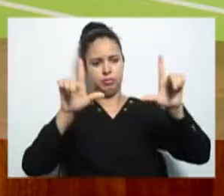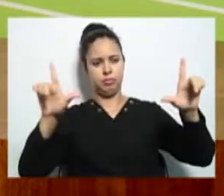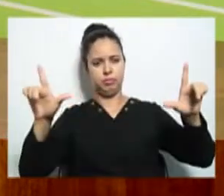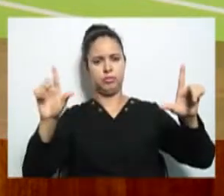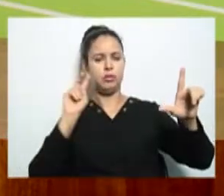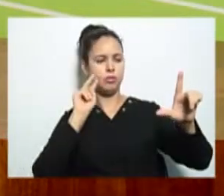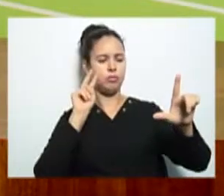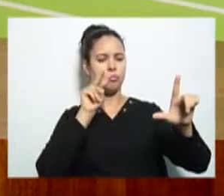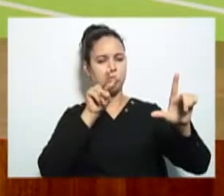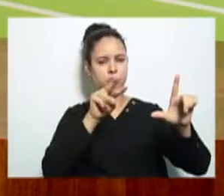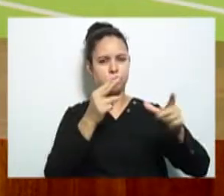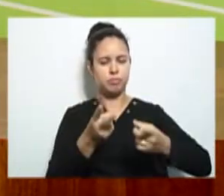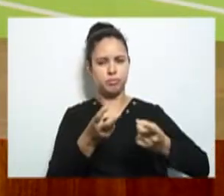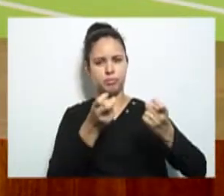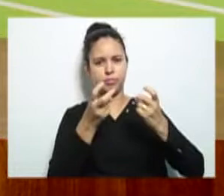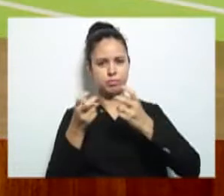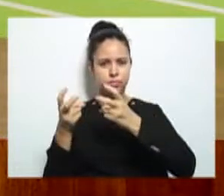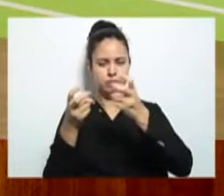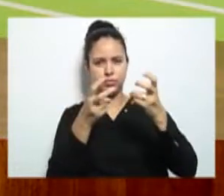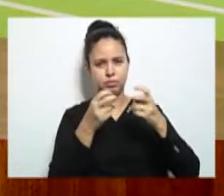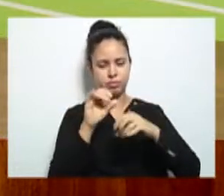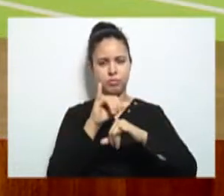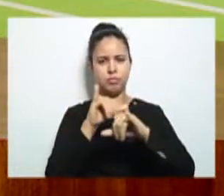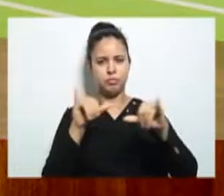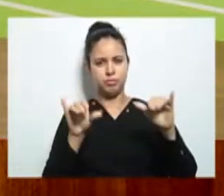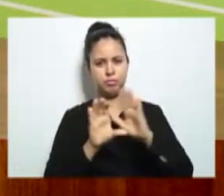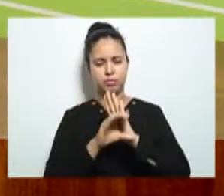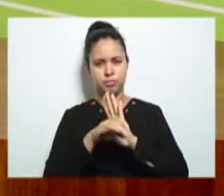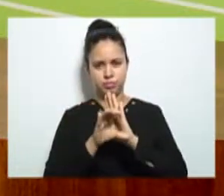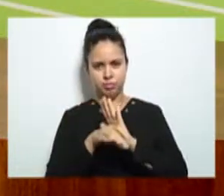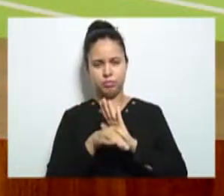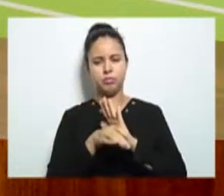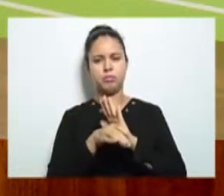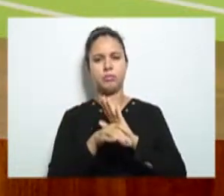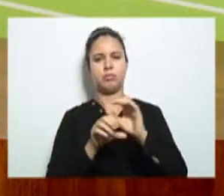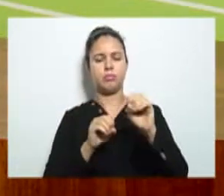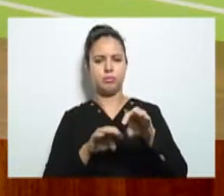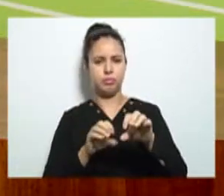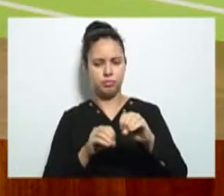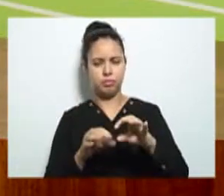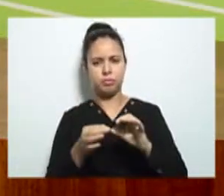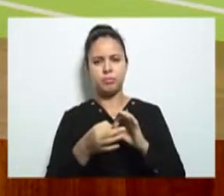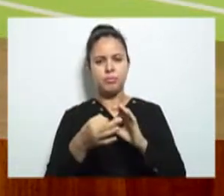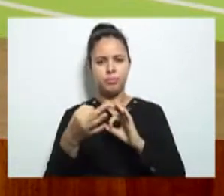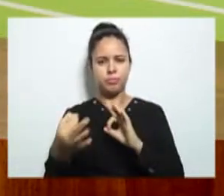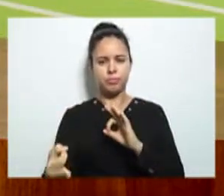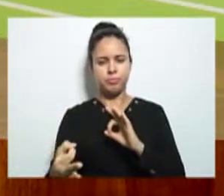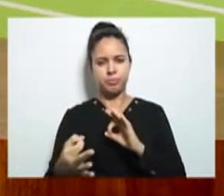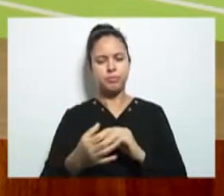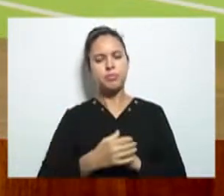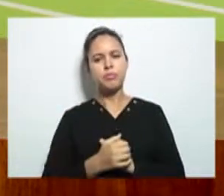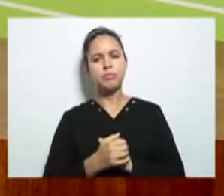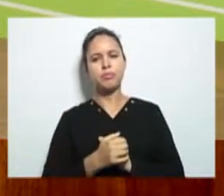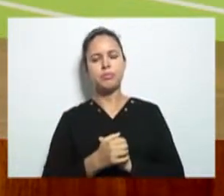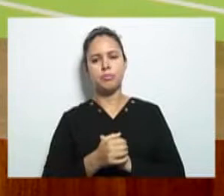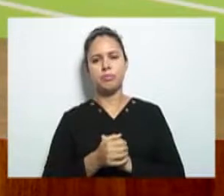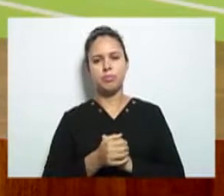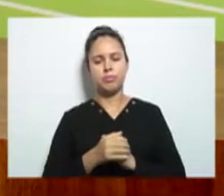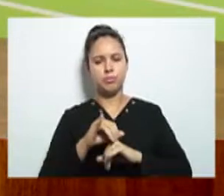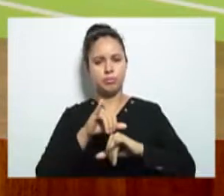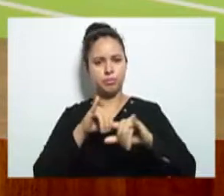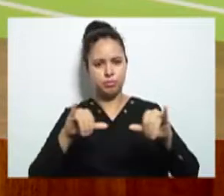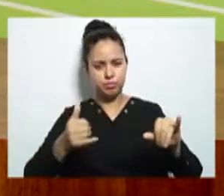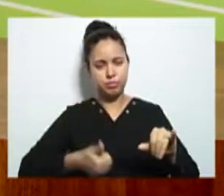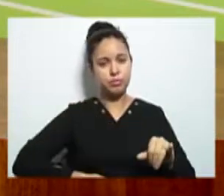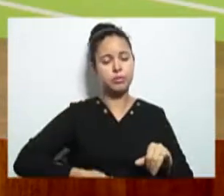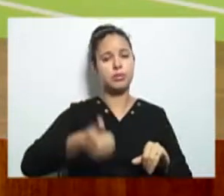ali, onde eu vou visualizar várias informações sobre o conteúdo de educação à distância. né? E aí eu vou selecionar qual informação aquela que